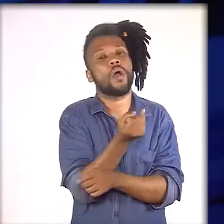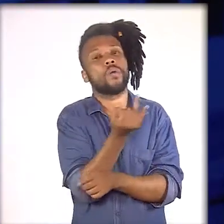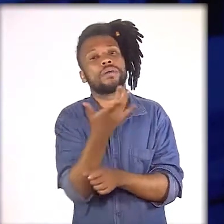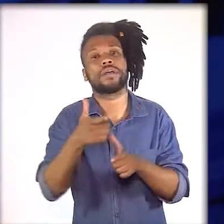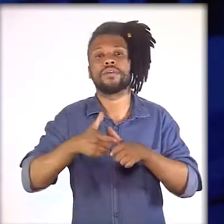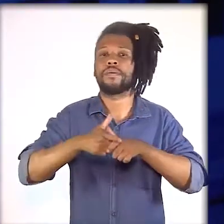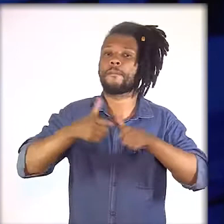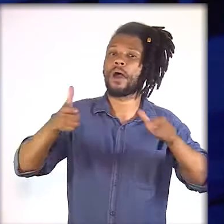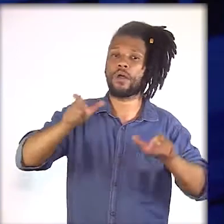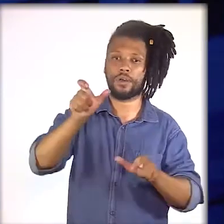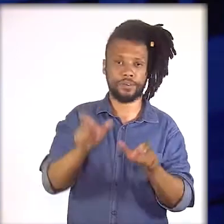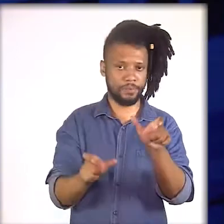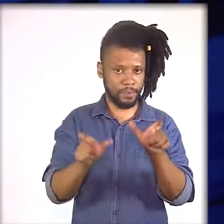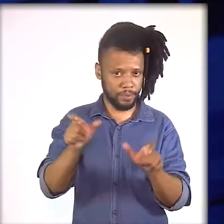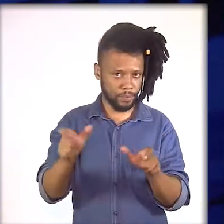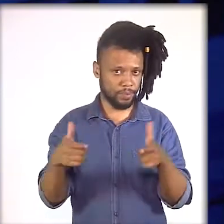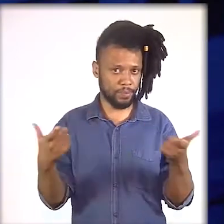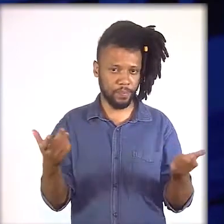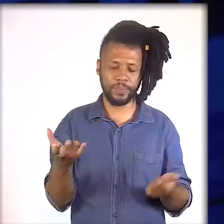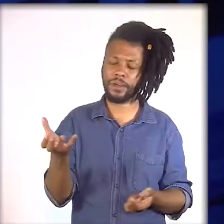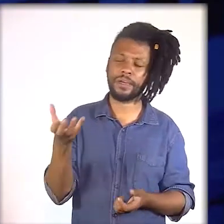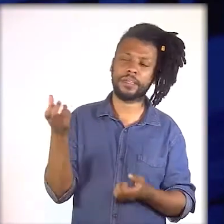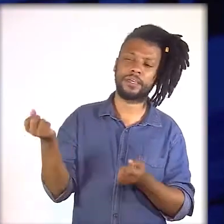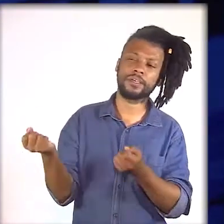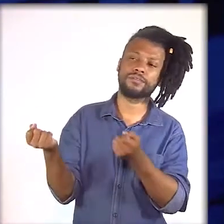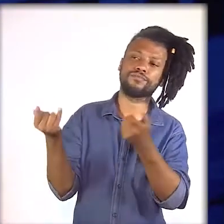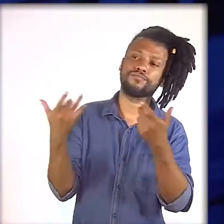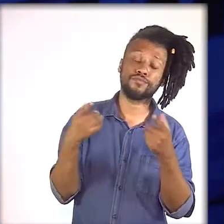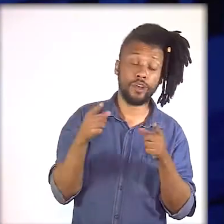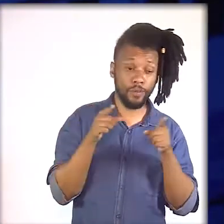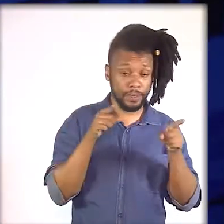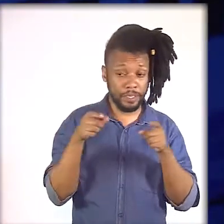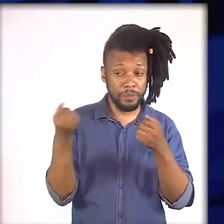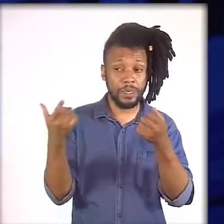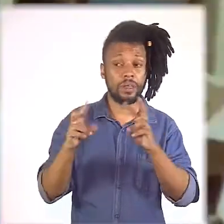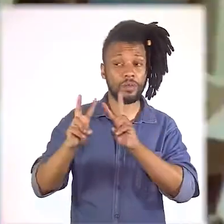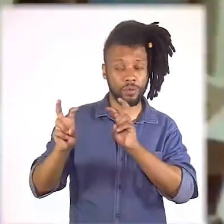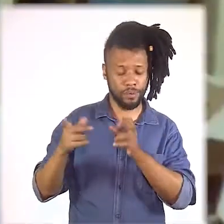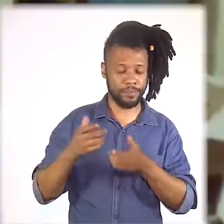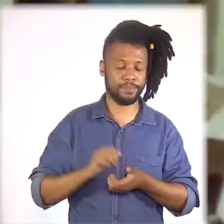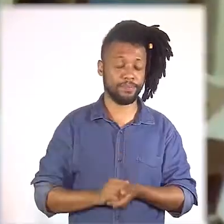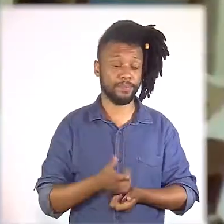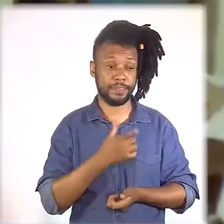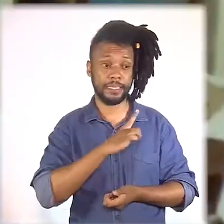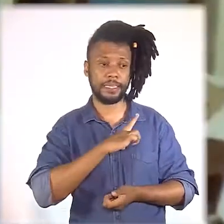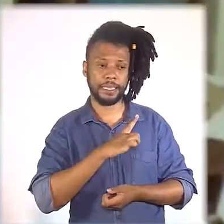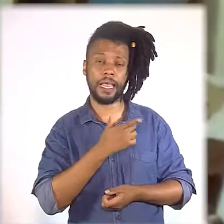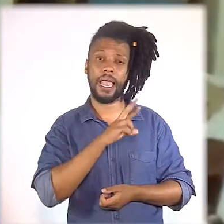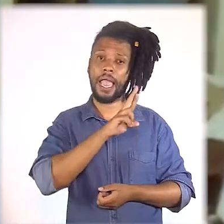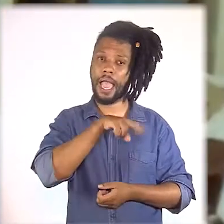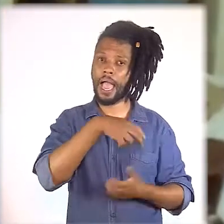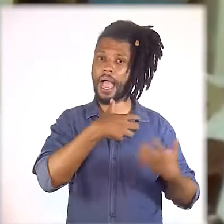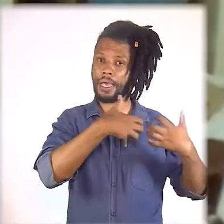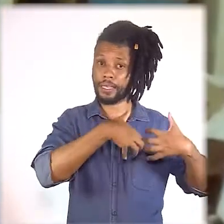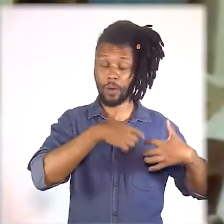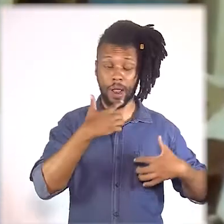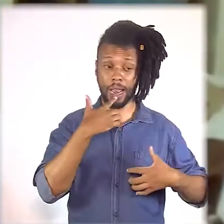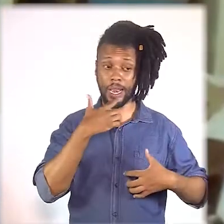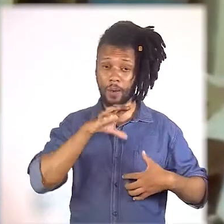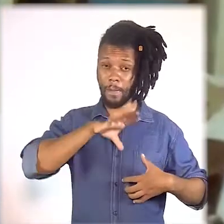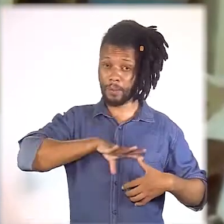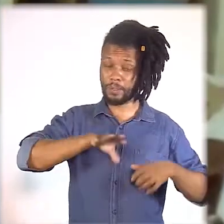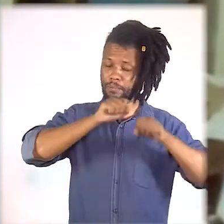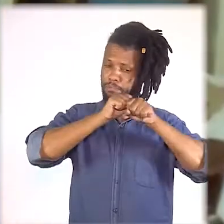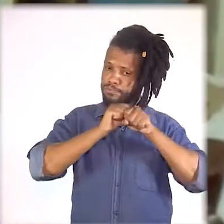um número maior de pessoas. Queria que os dois falassem sobre isso. Isso, você tem toda a razão. Ele democratizou a